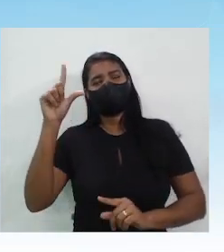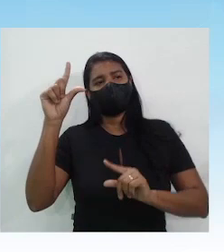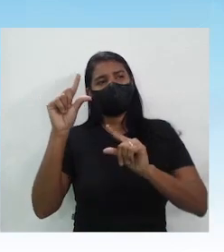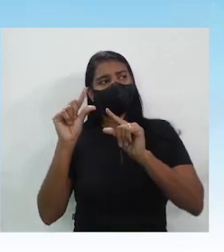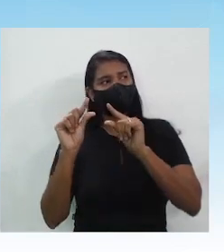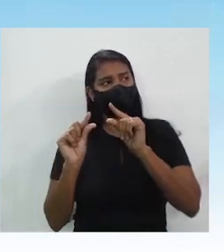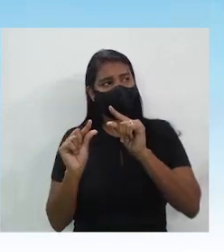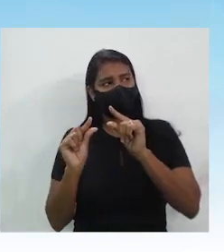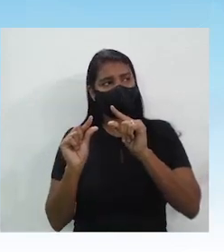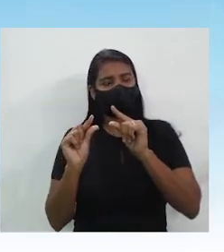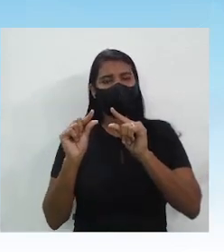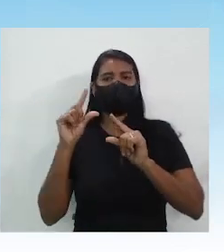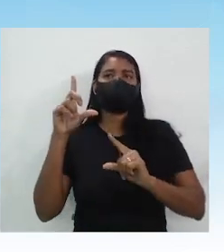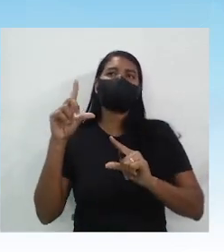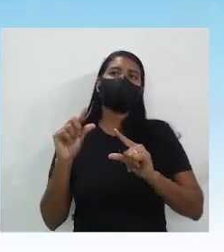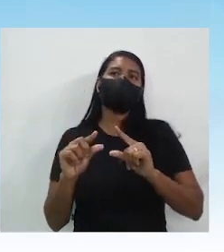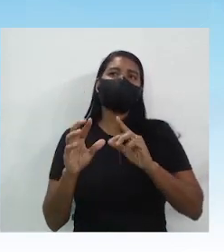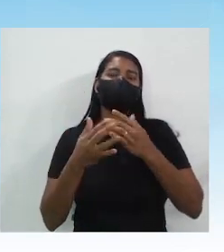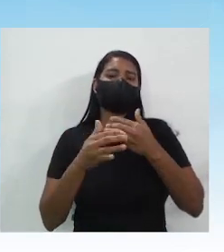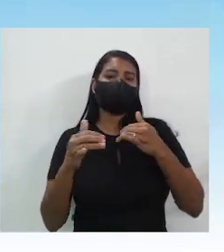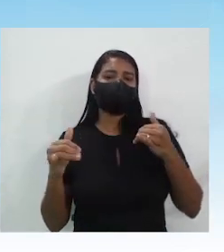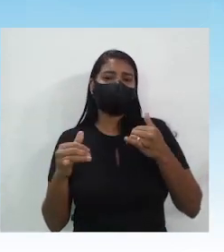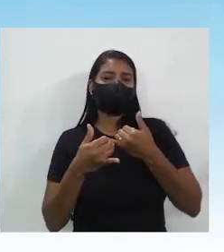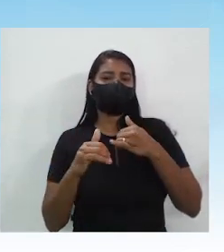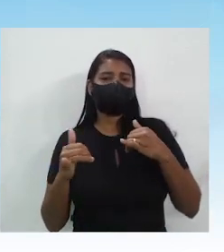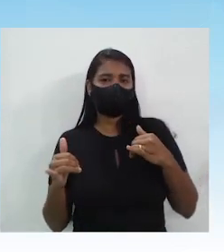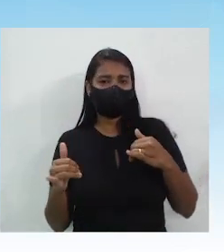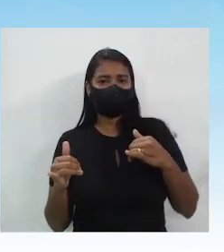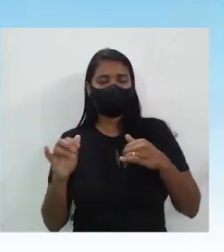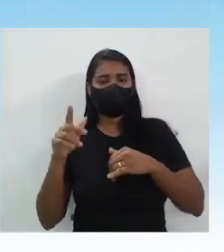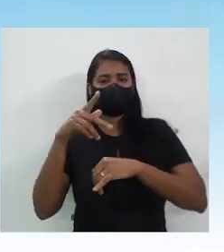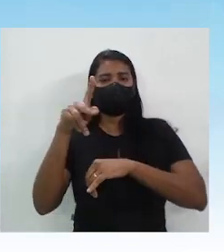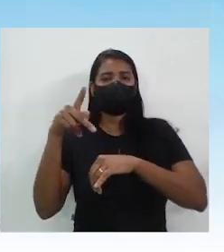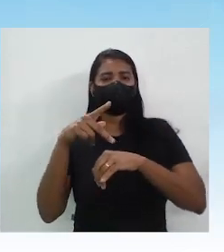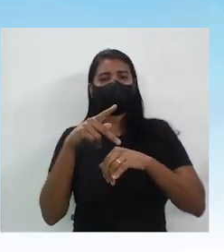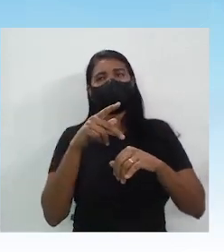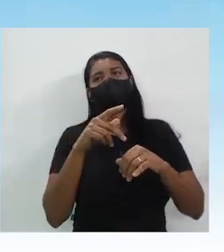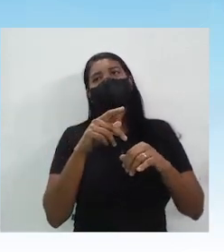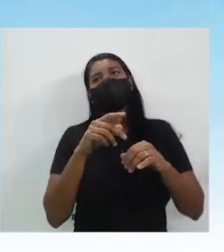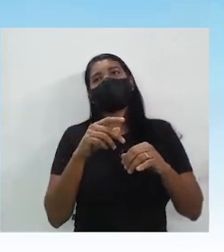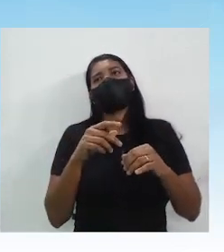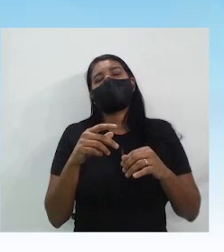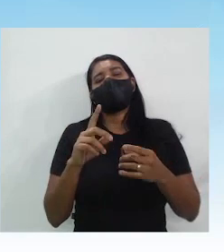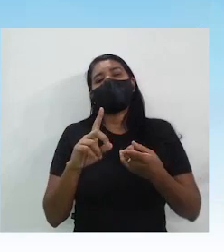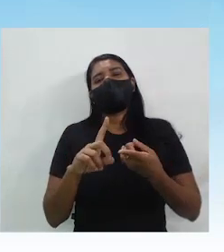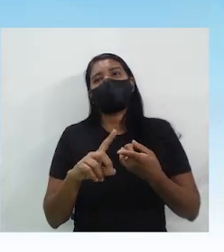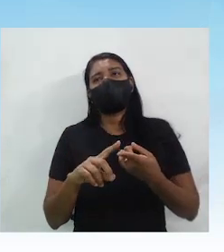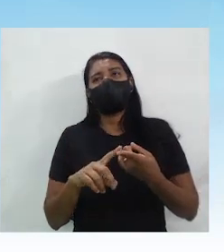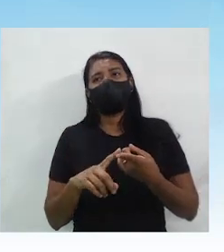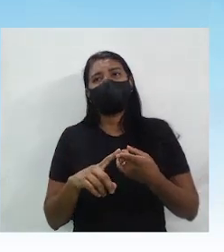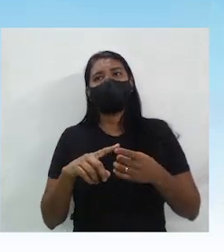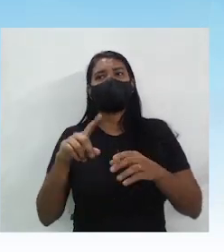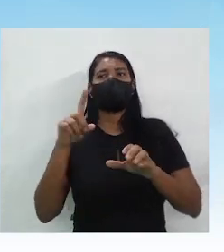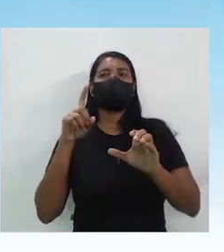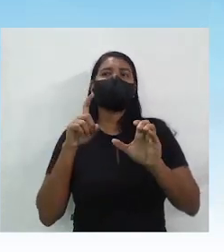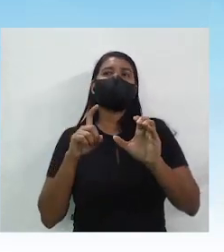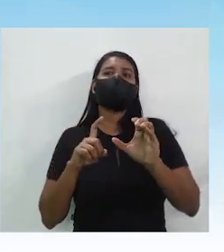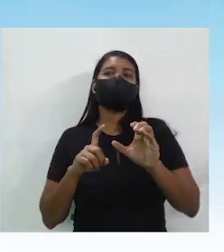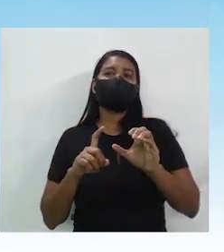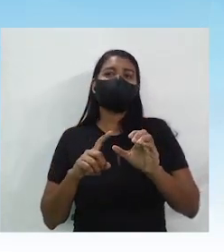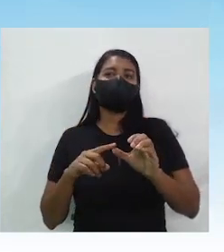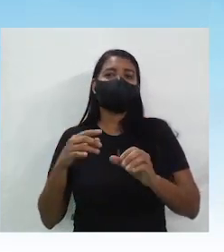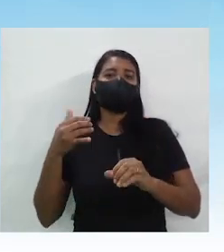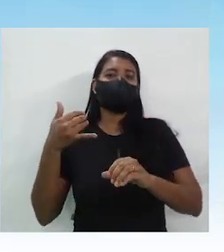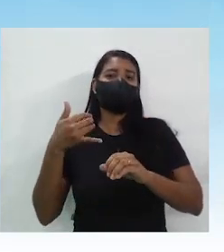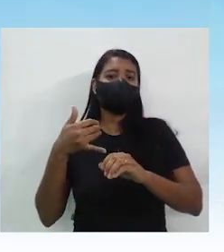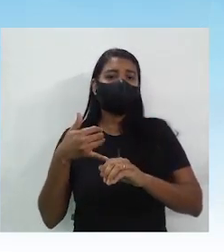reduzir a elevada dependência energética do exterior, nomeadamente também a dependência dos